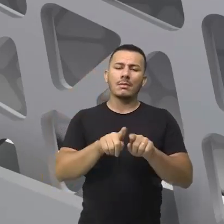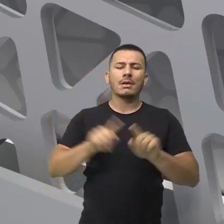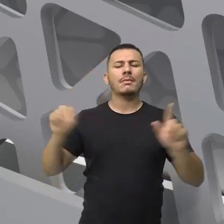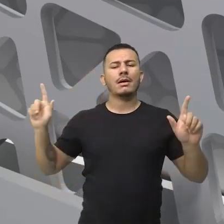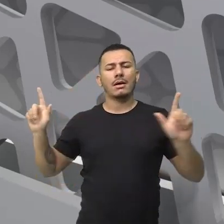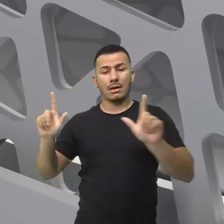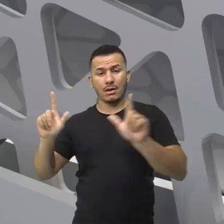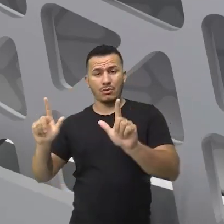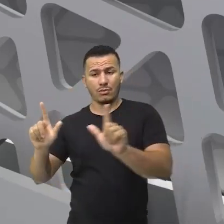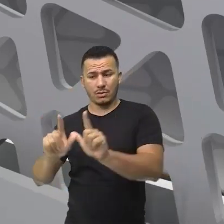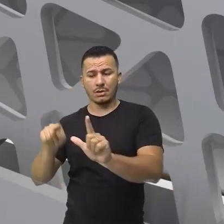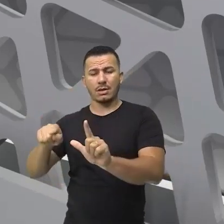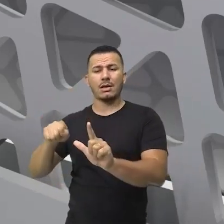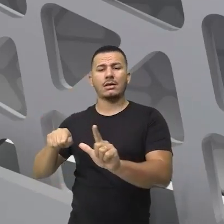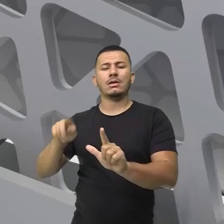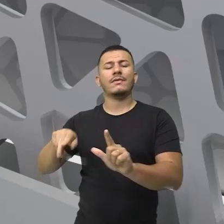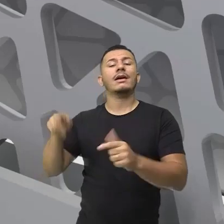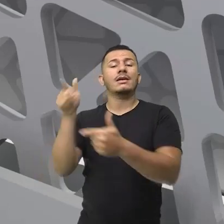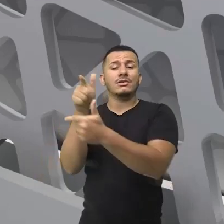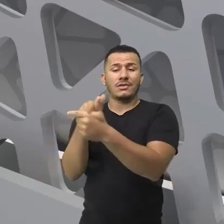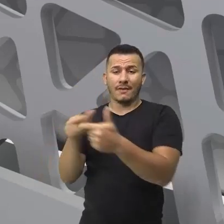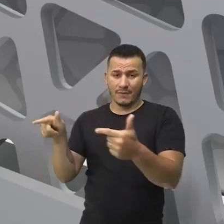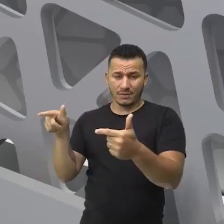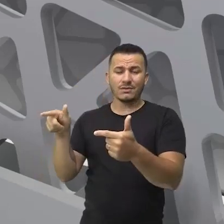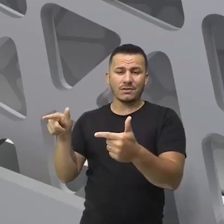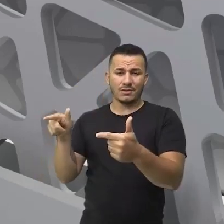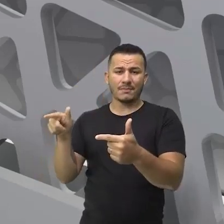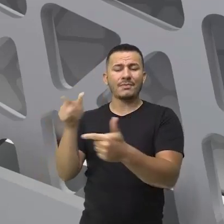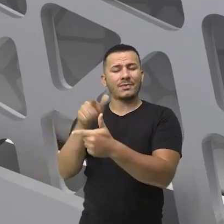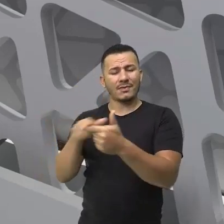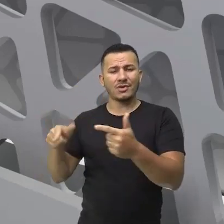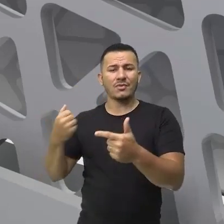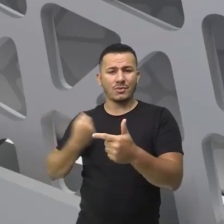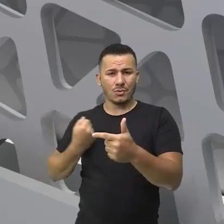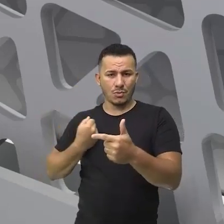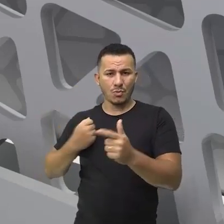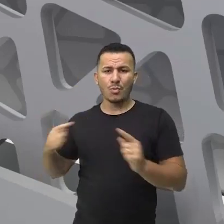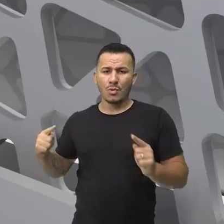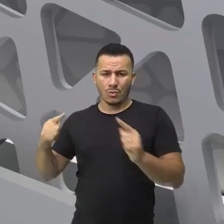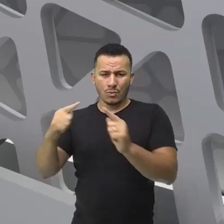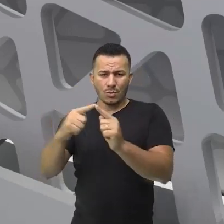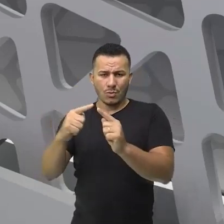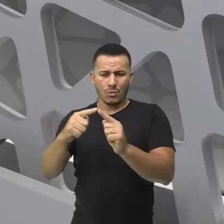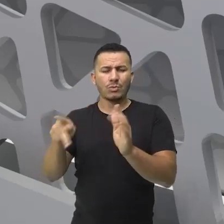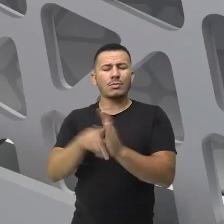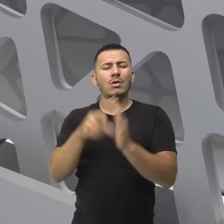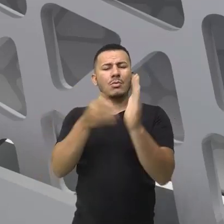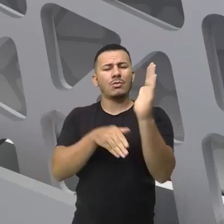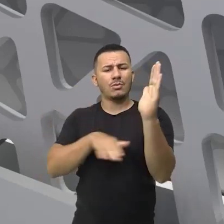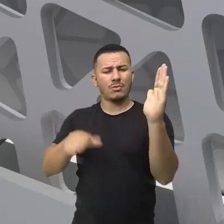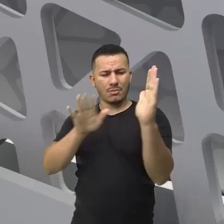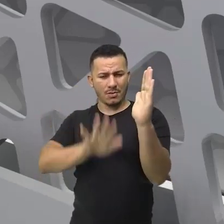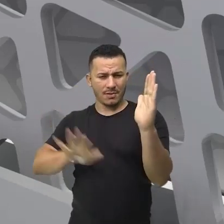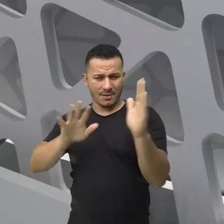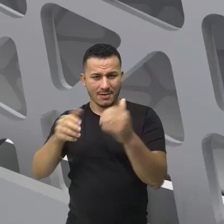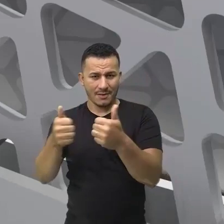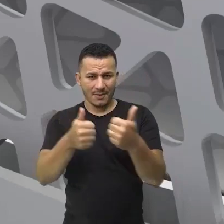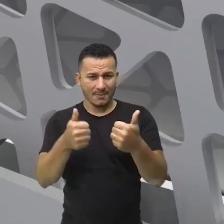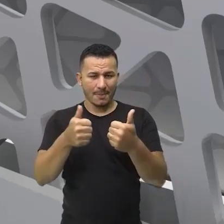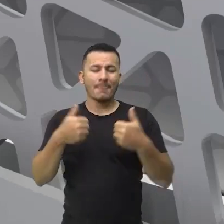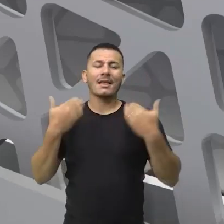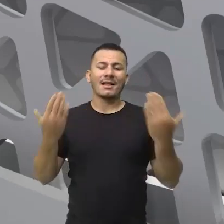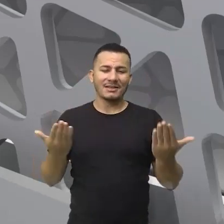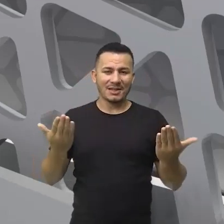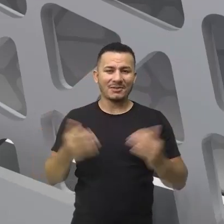número maior do que 1, tá bom? Maior do que 1, pode ser por 1, por 2, por 3, por 4, por 5, por um número decimal, se for o caso, tá